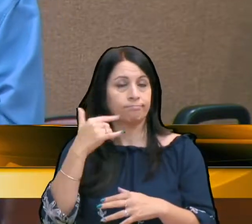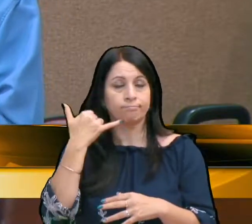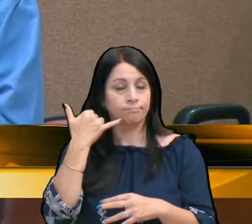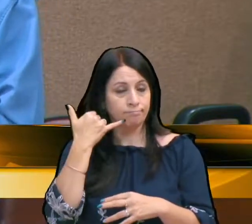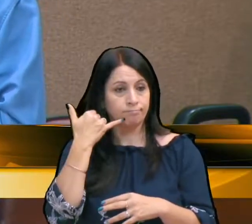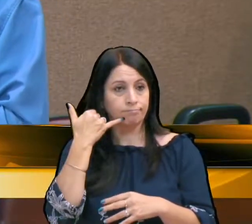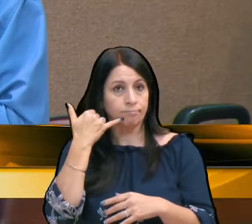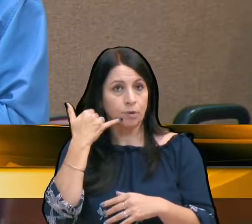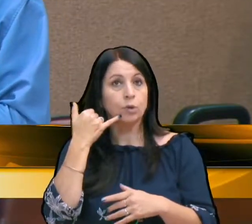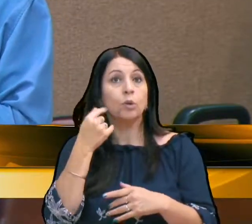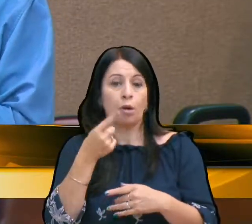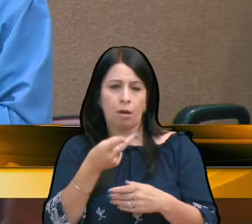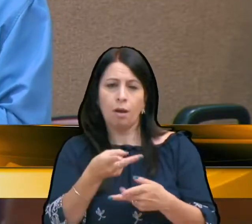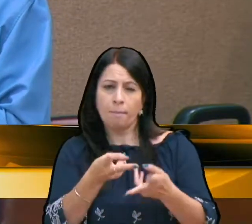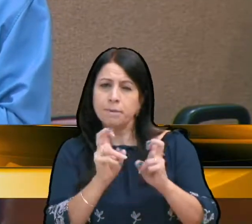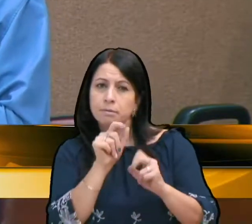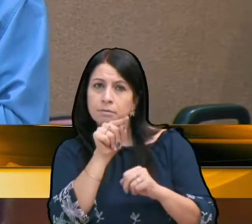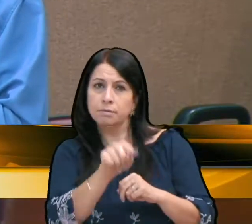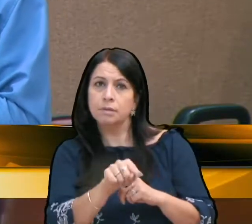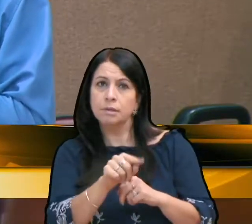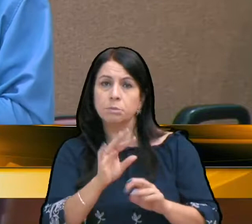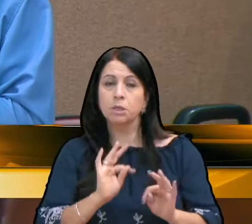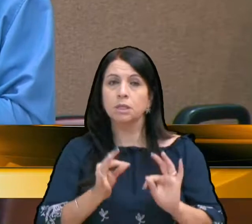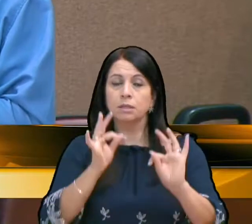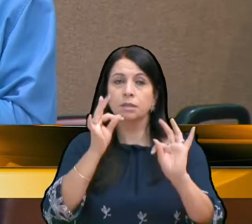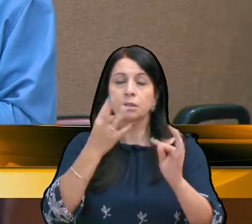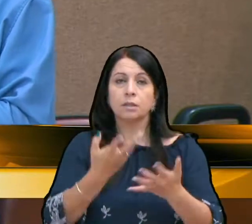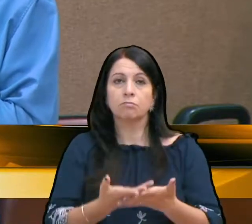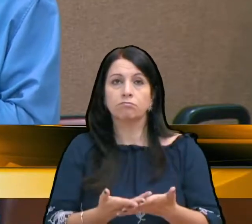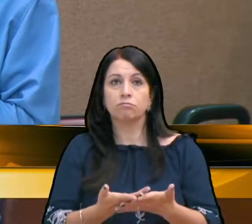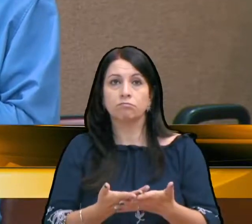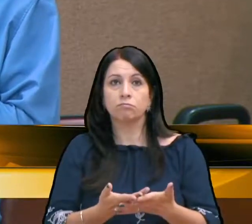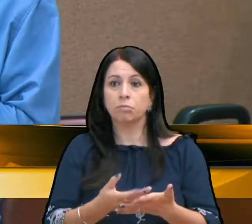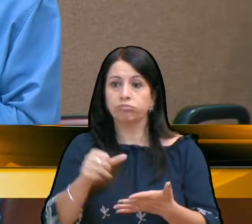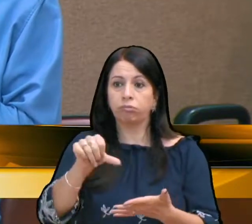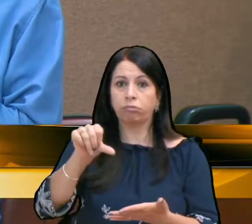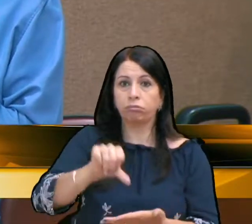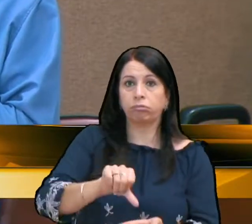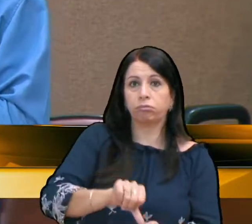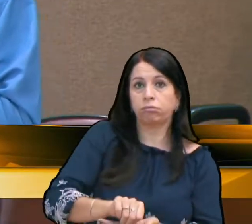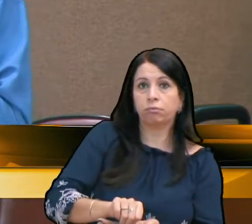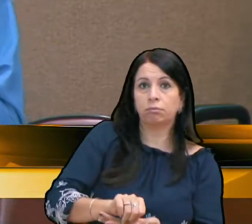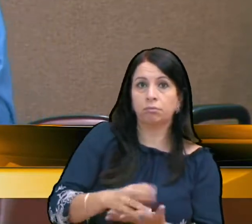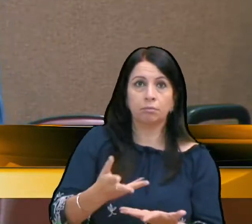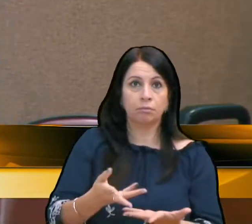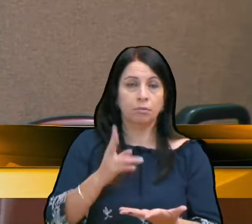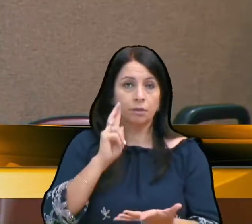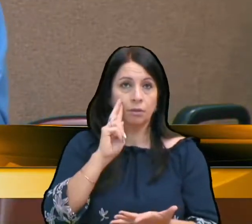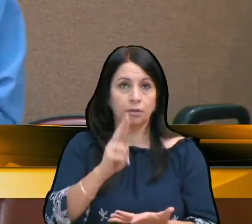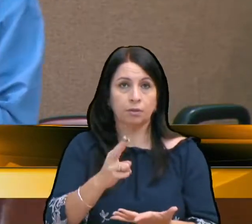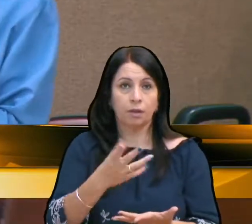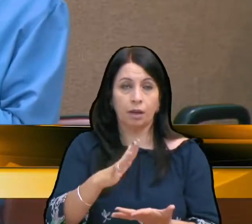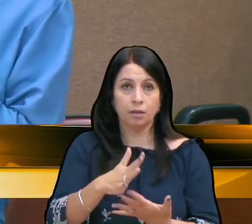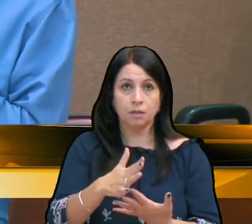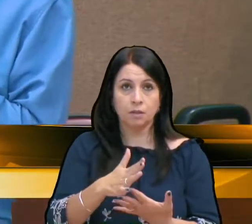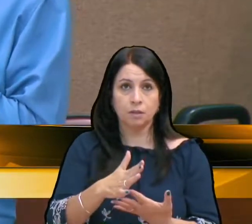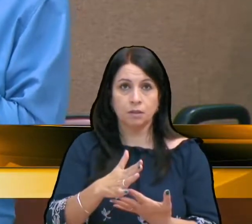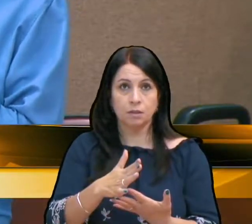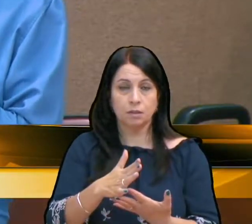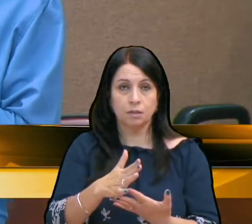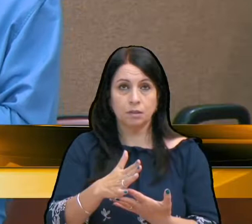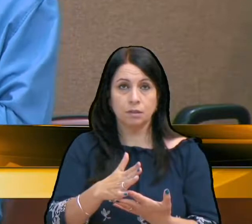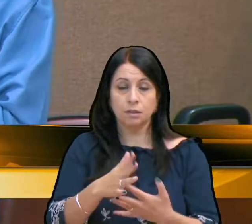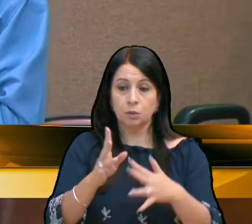colegas vereadores... que a tecnologia está indo de mal a pior. Muitas vezes, mesmo